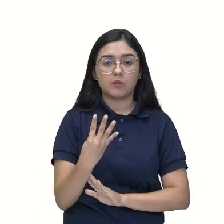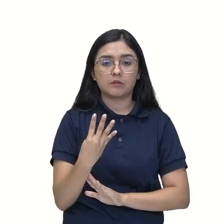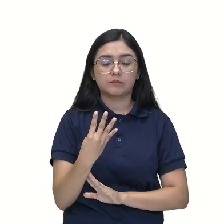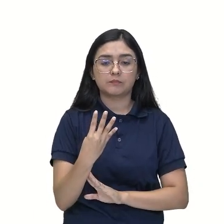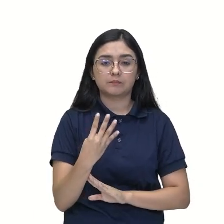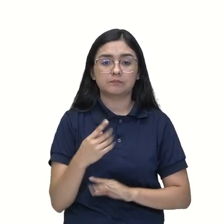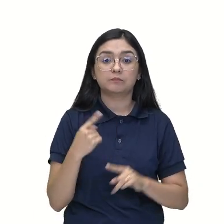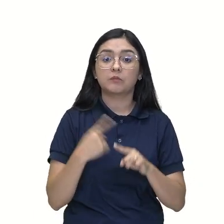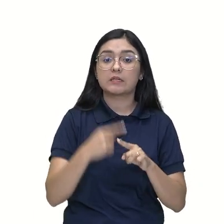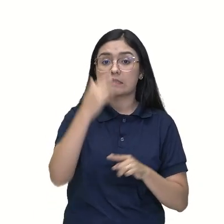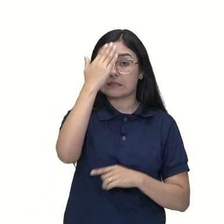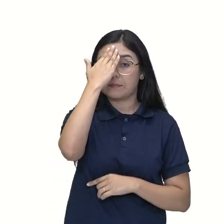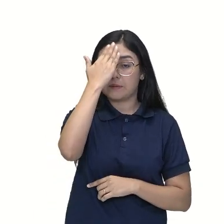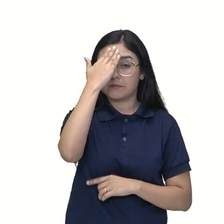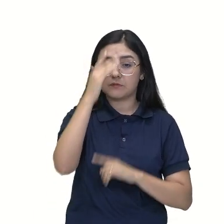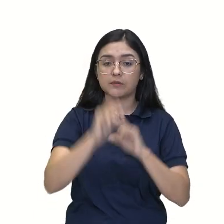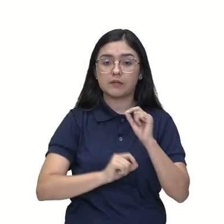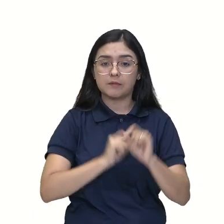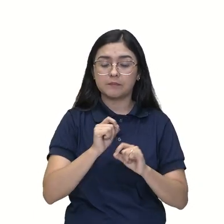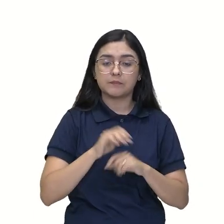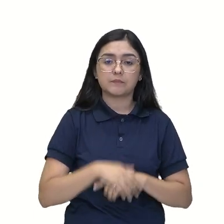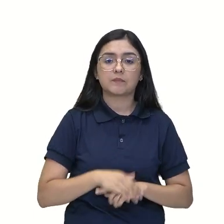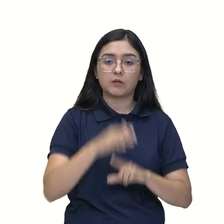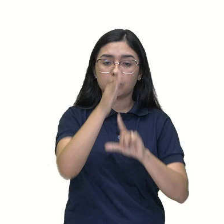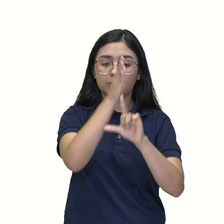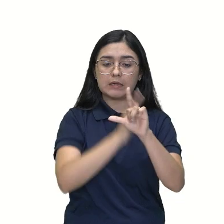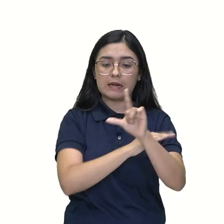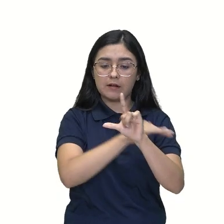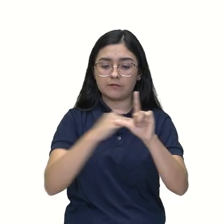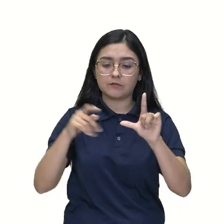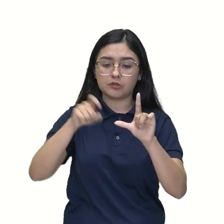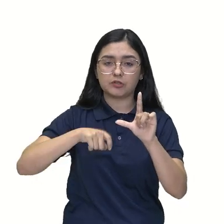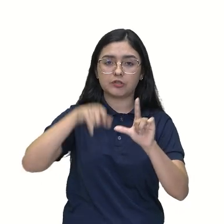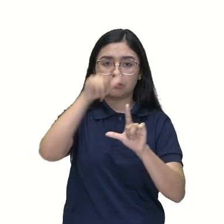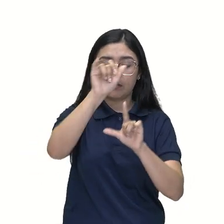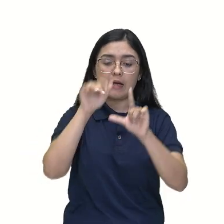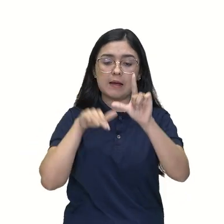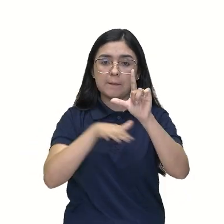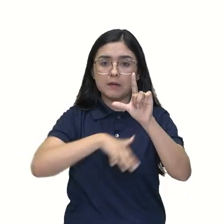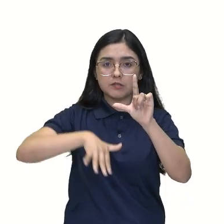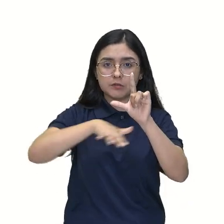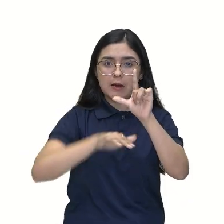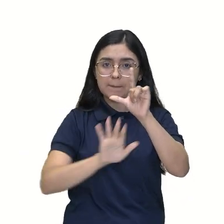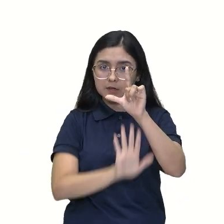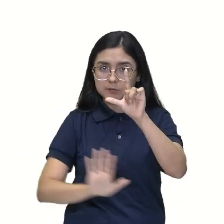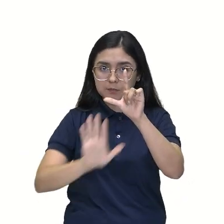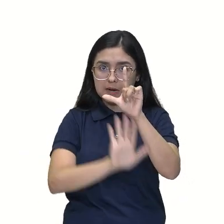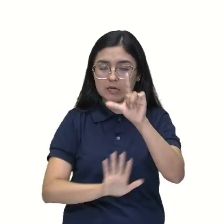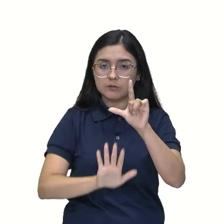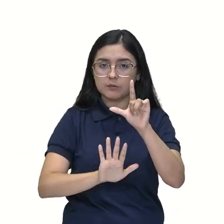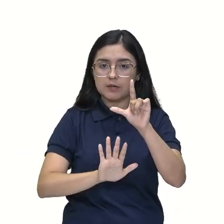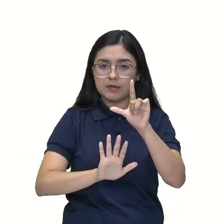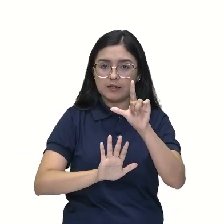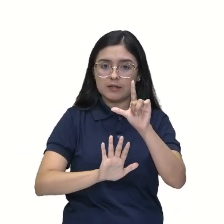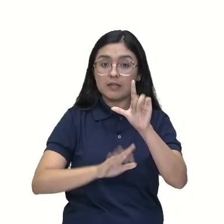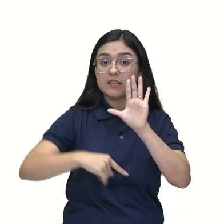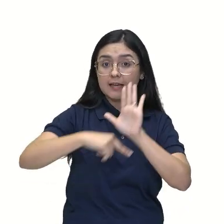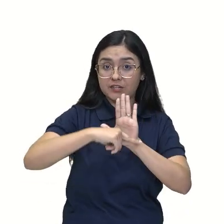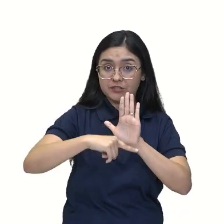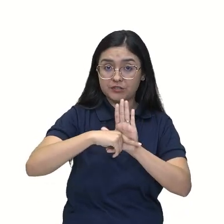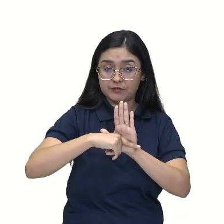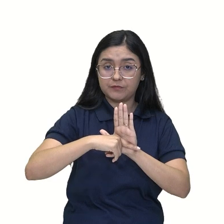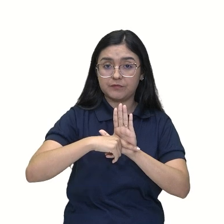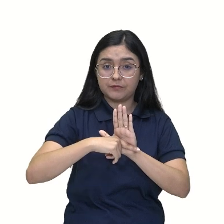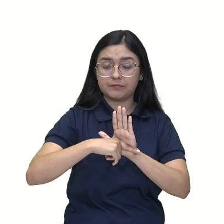nós já sabemos que num gráfico cartesiano, a parte de baixo do gráfico, tá, é